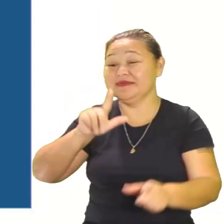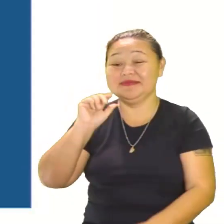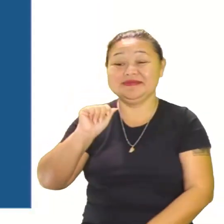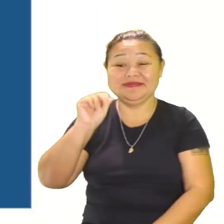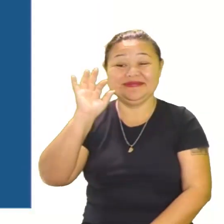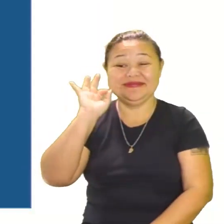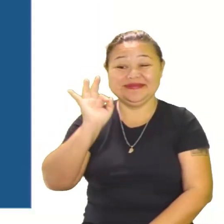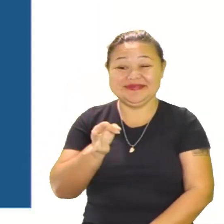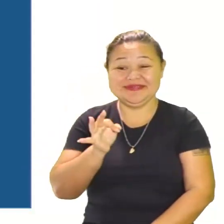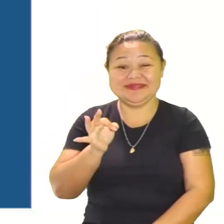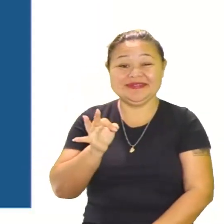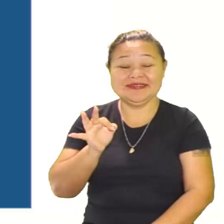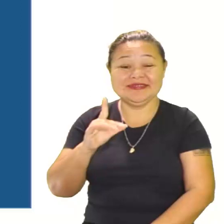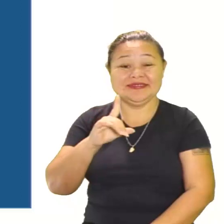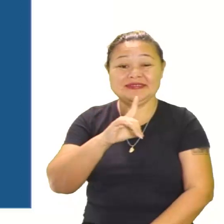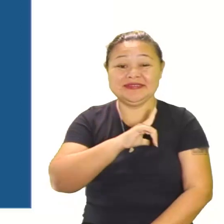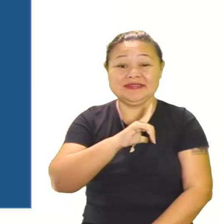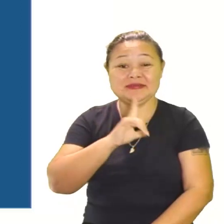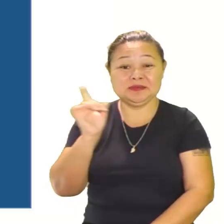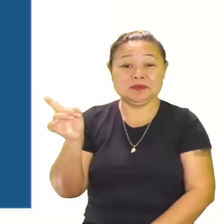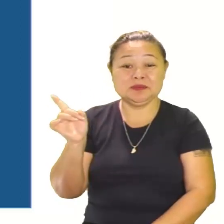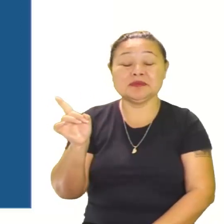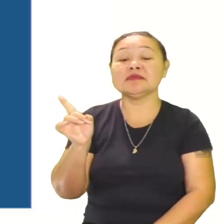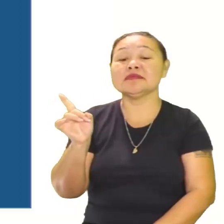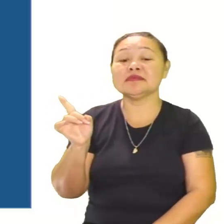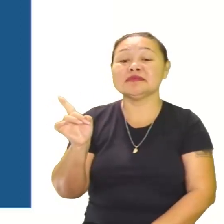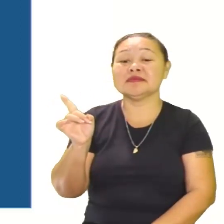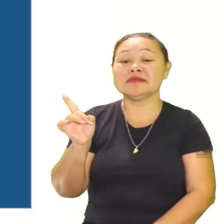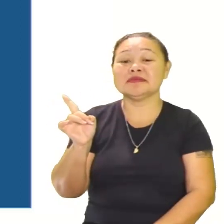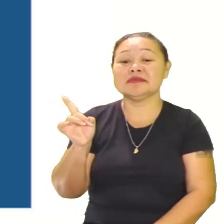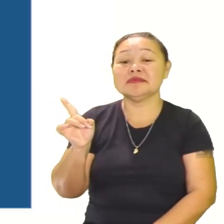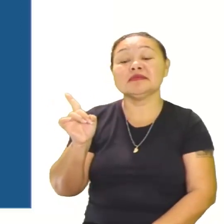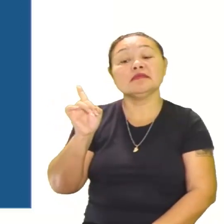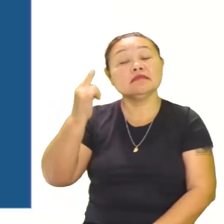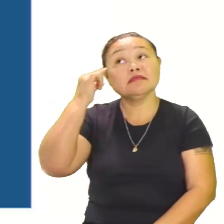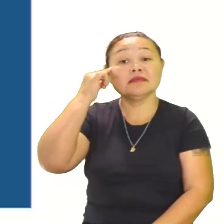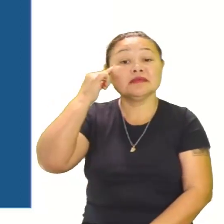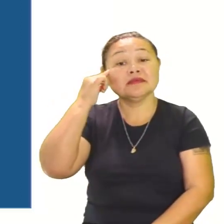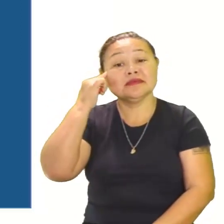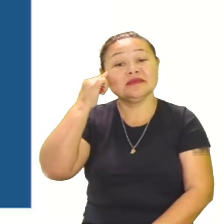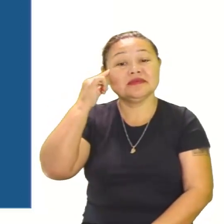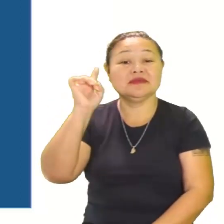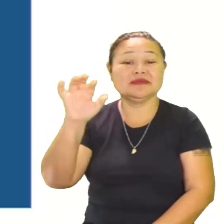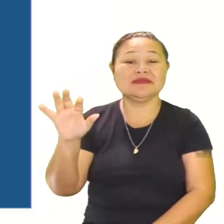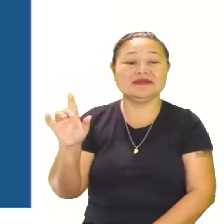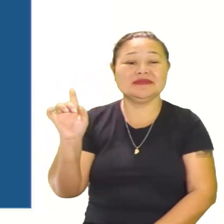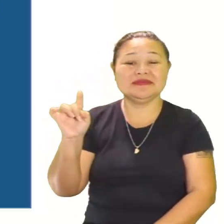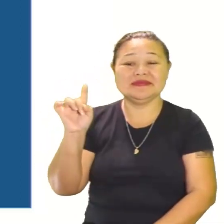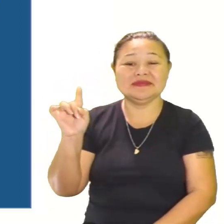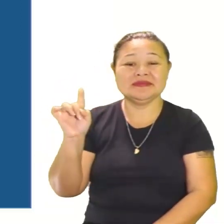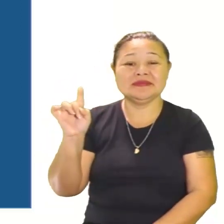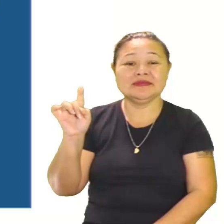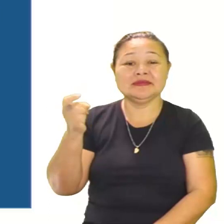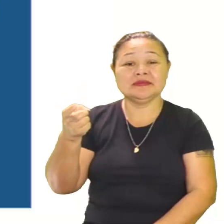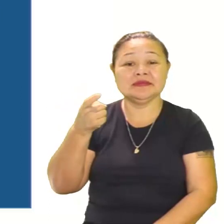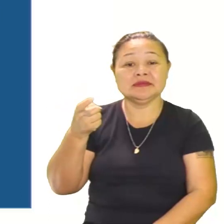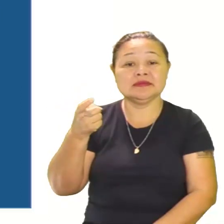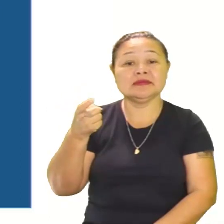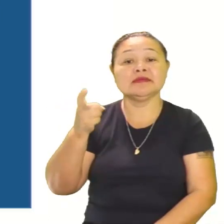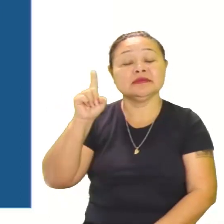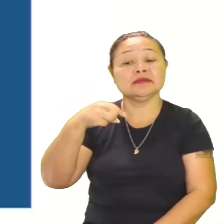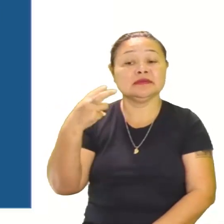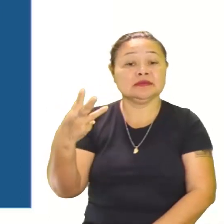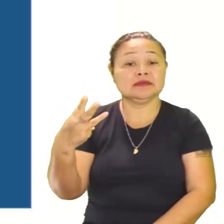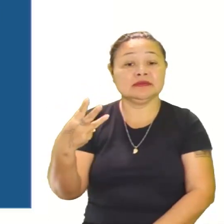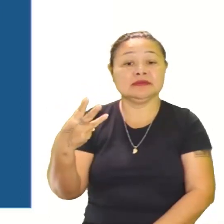errei. Ah, mas você tinha que acertar essa, professor Maurício. Vamos lá. Eu pensei que ia ficar 8 menos 5. Quem é o nosso X?